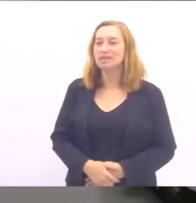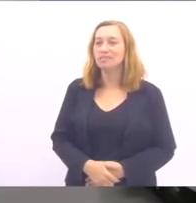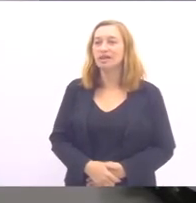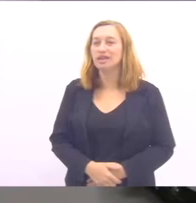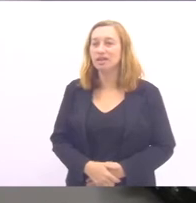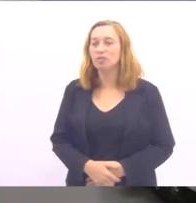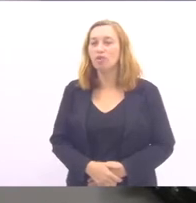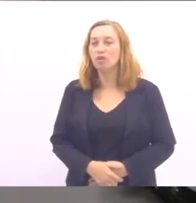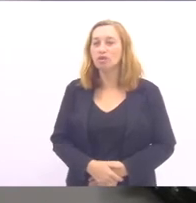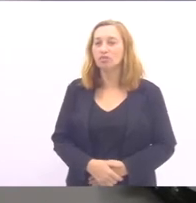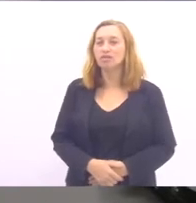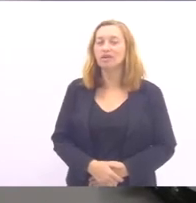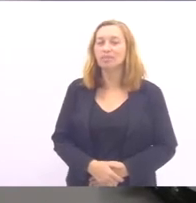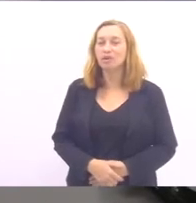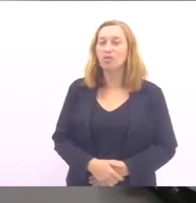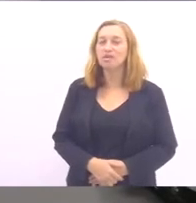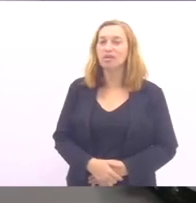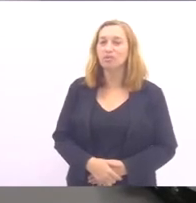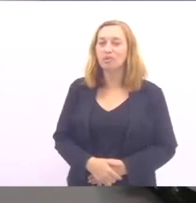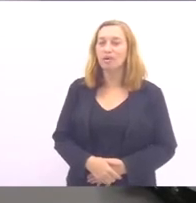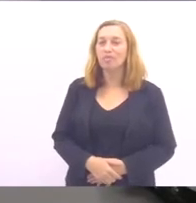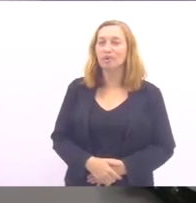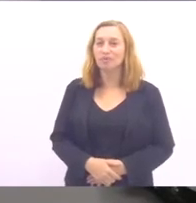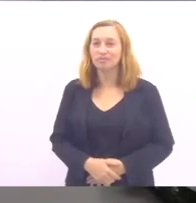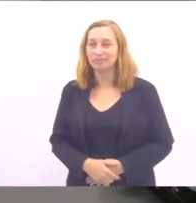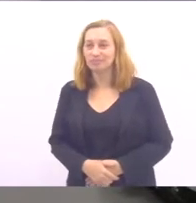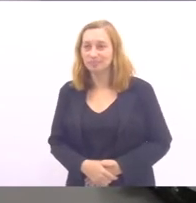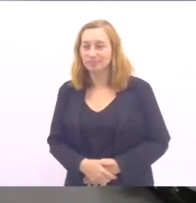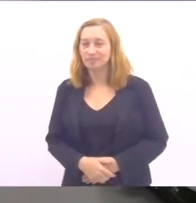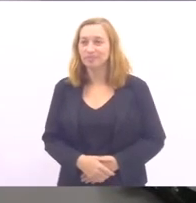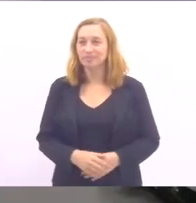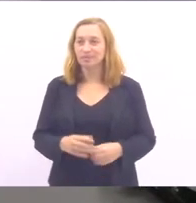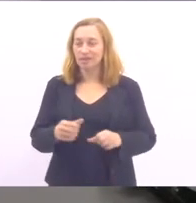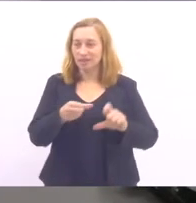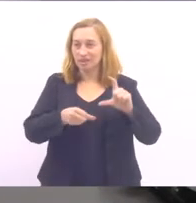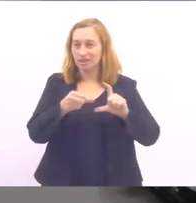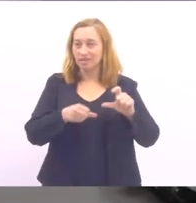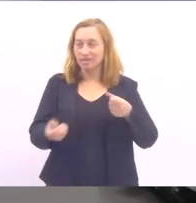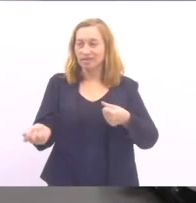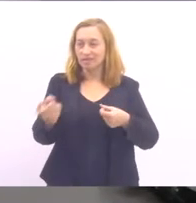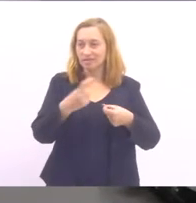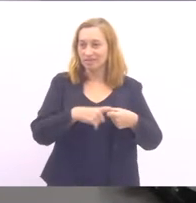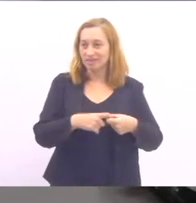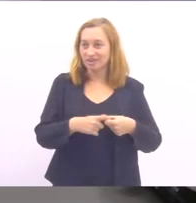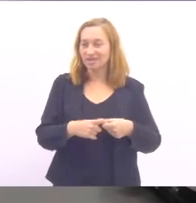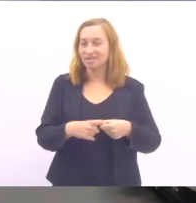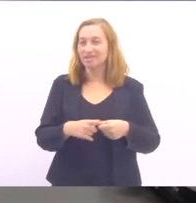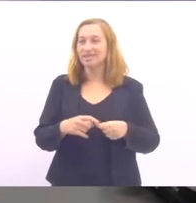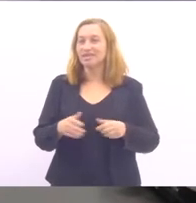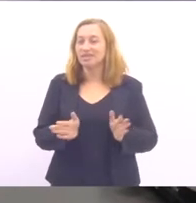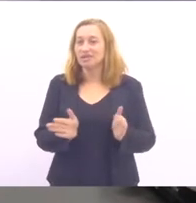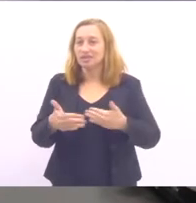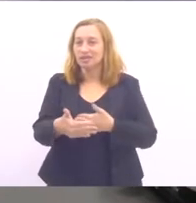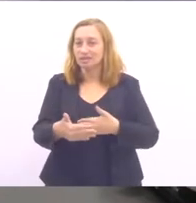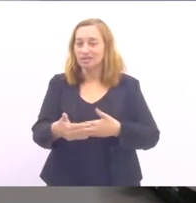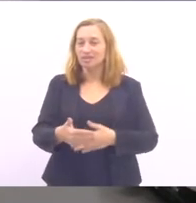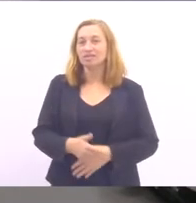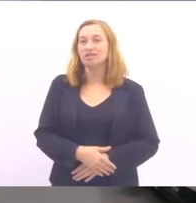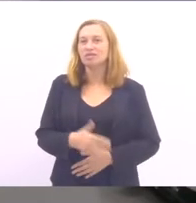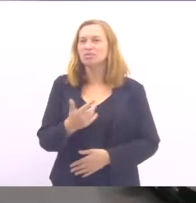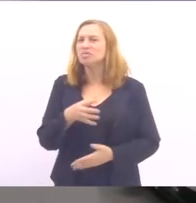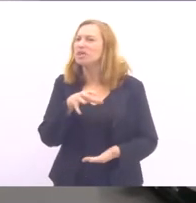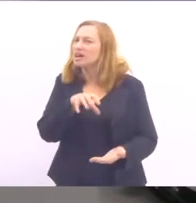outra parte da lei da logística reversa, que era a declaração de embalagem, eles não tinham